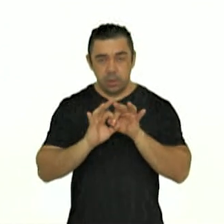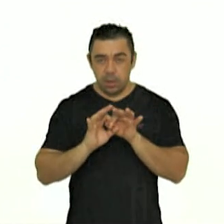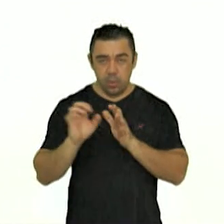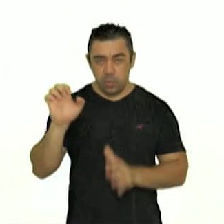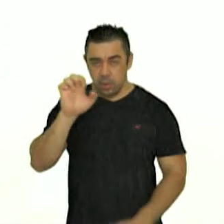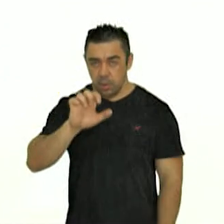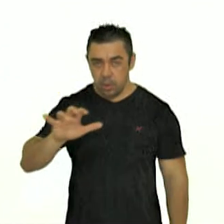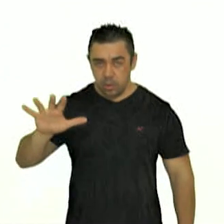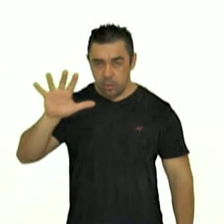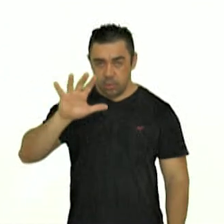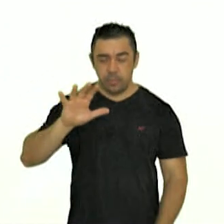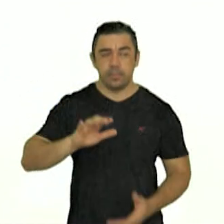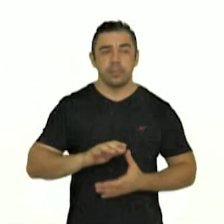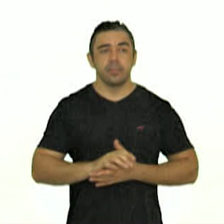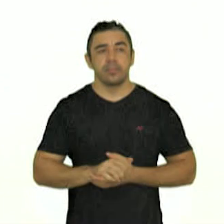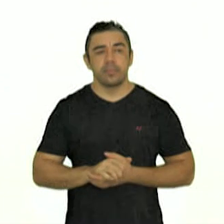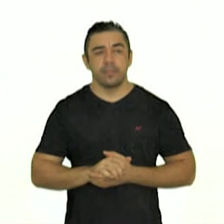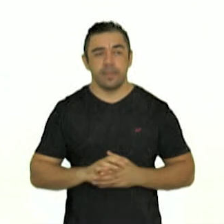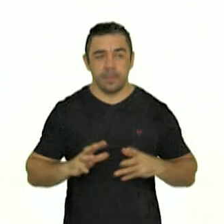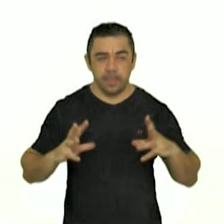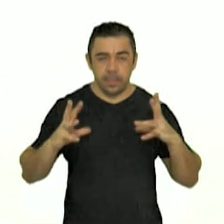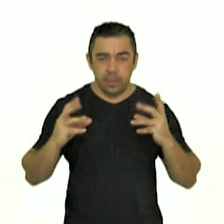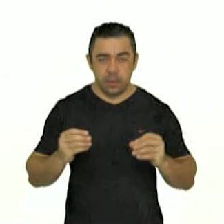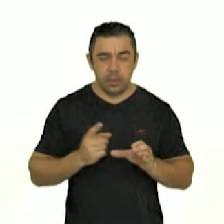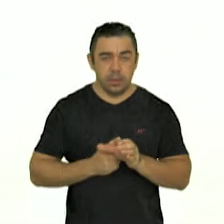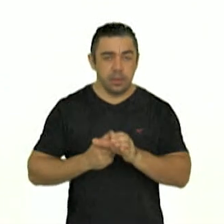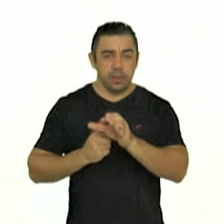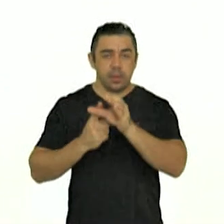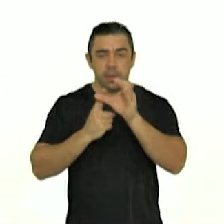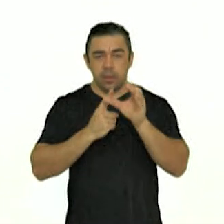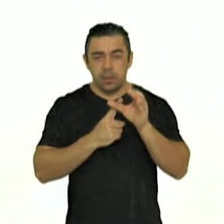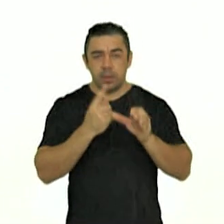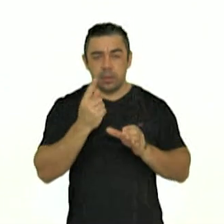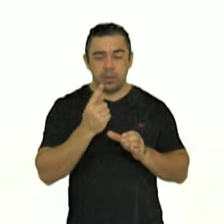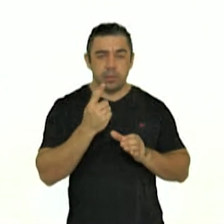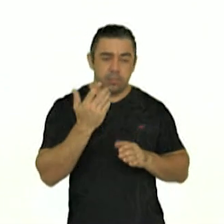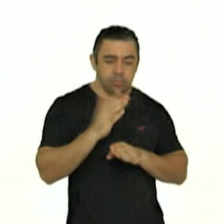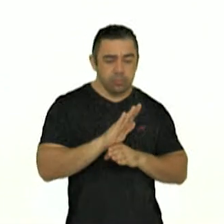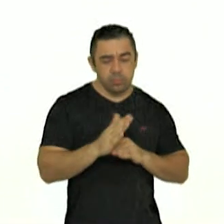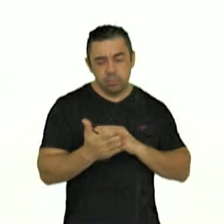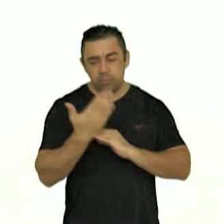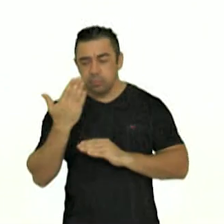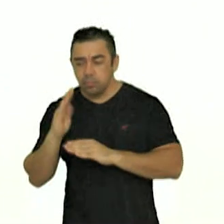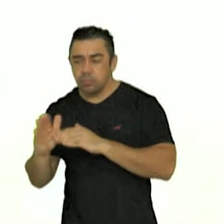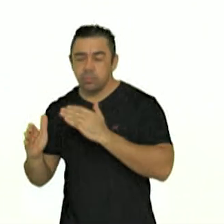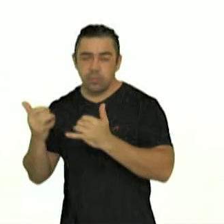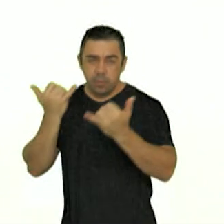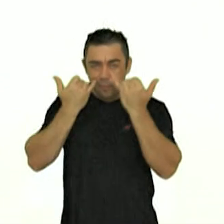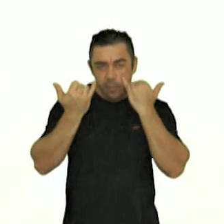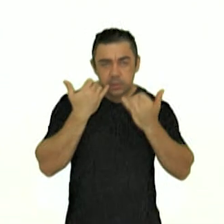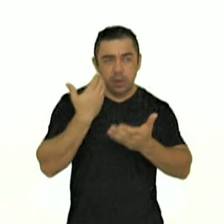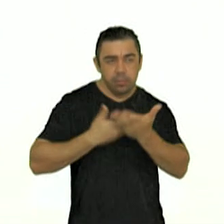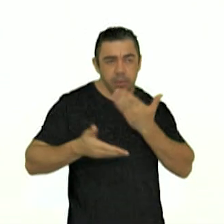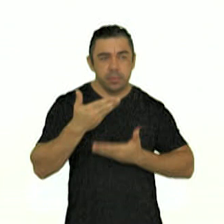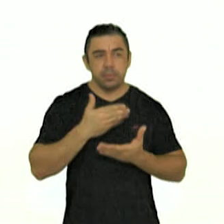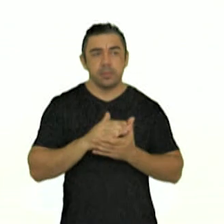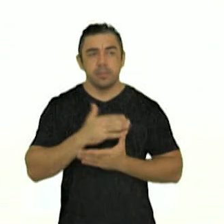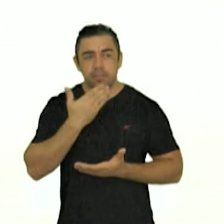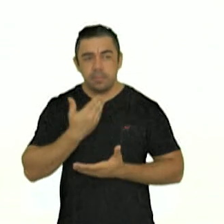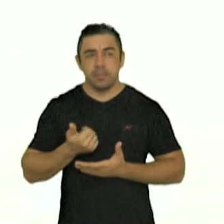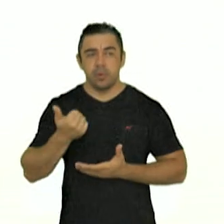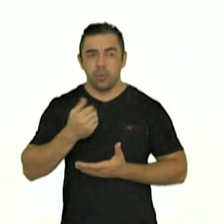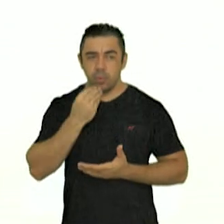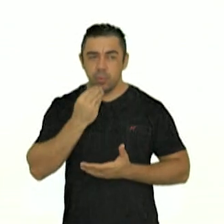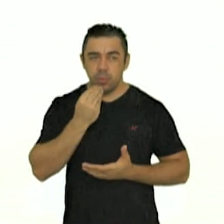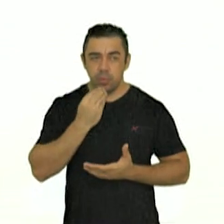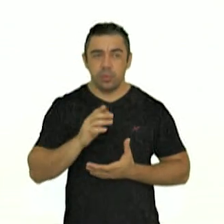né? Todas as cidades vão contribuindo umas com as outras, troca de informação, né, para trazer